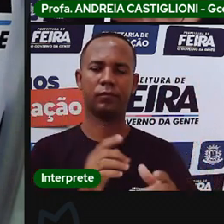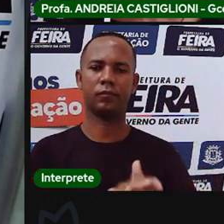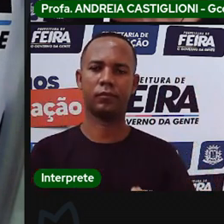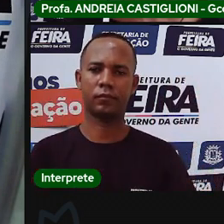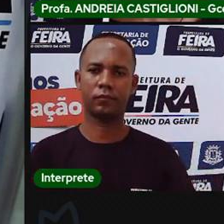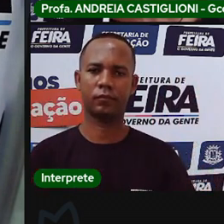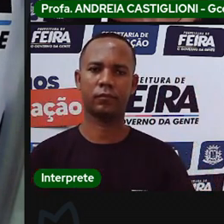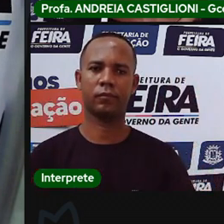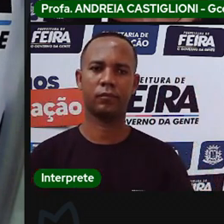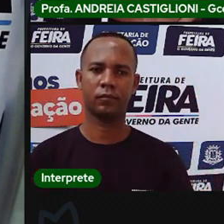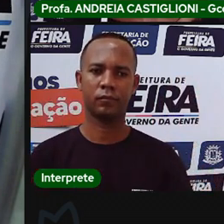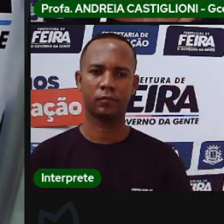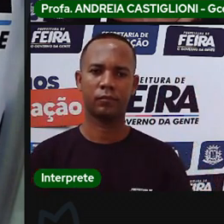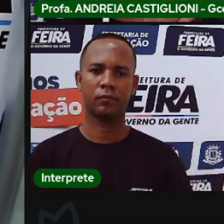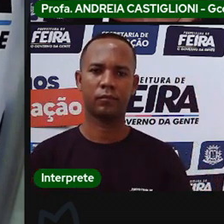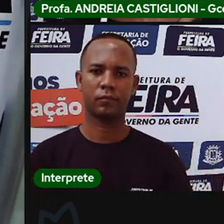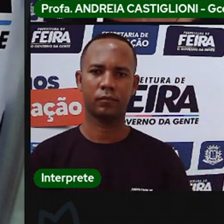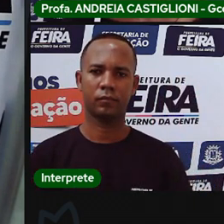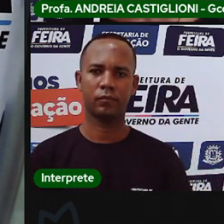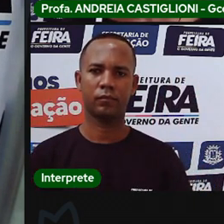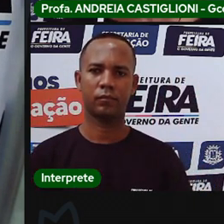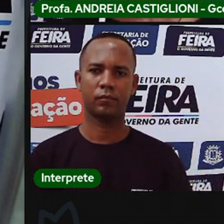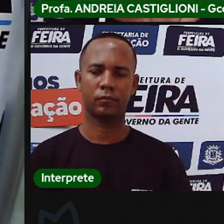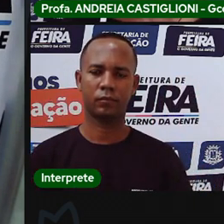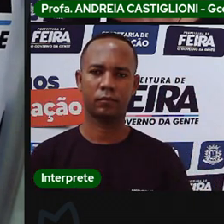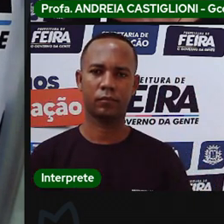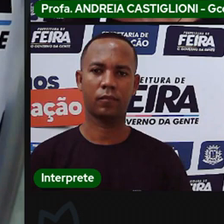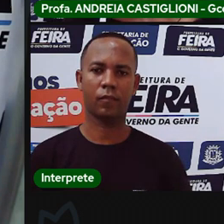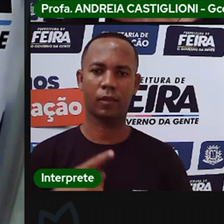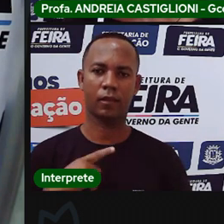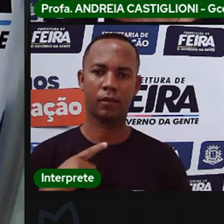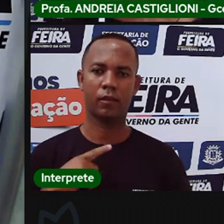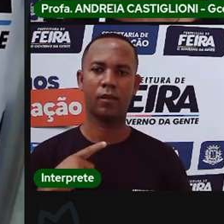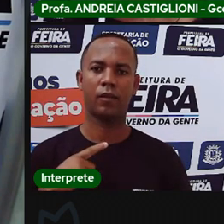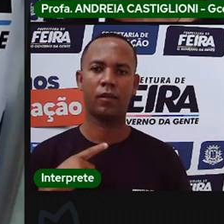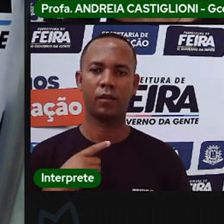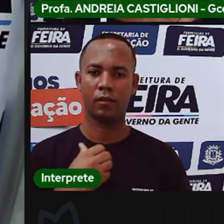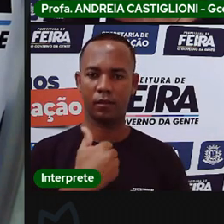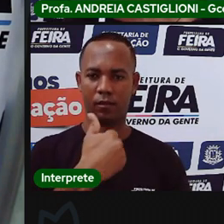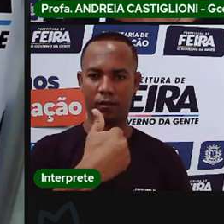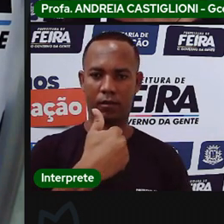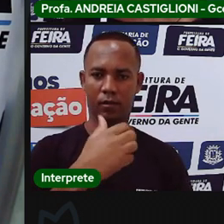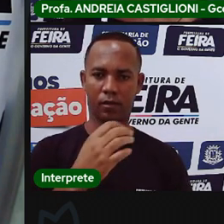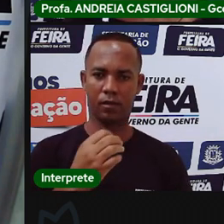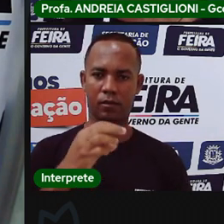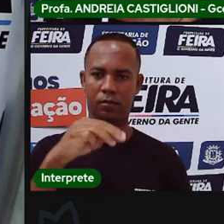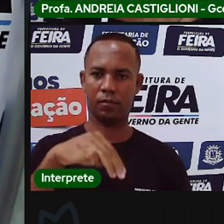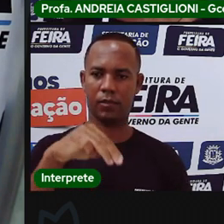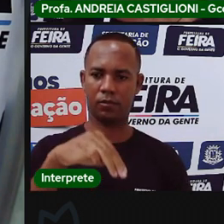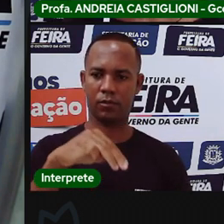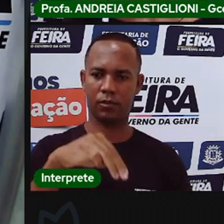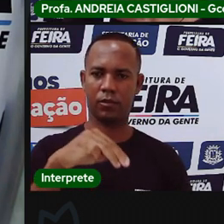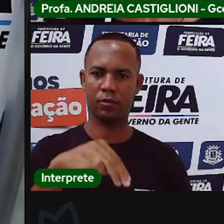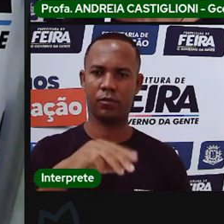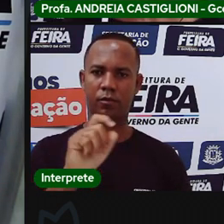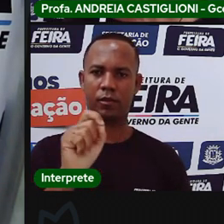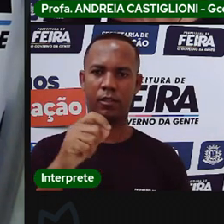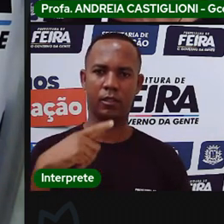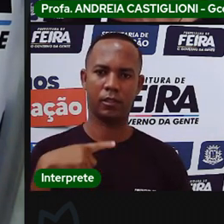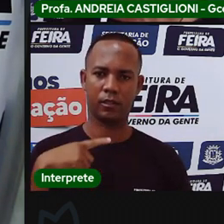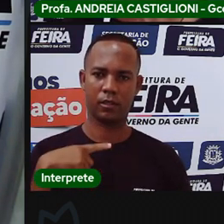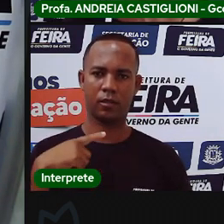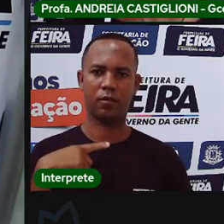Para a gente poder ver o que, é que a gente ainda tem hoje, hein? Ainda temos aí uns 10 minutinhos antes de finalizar a nossa